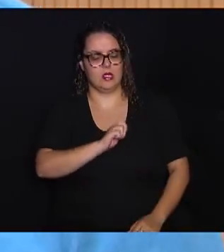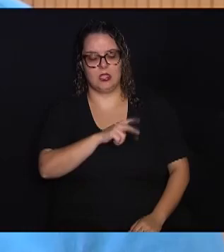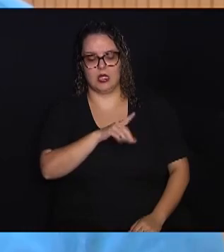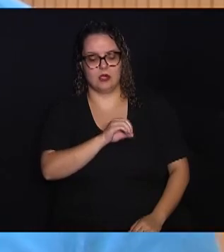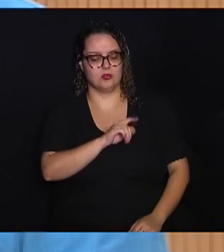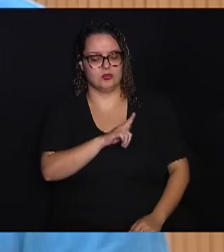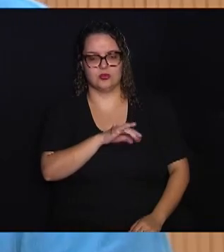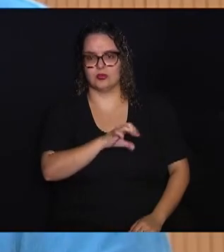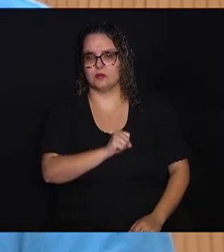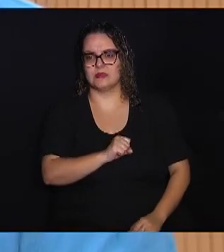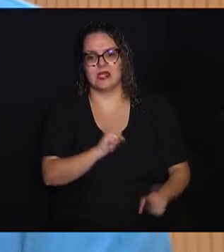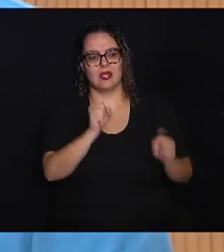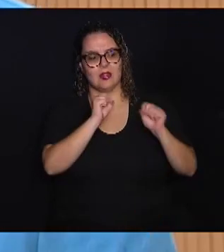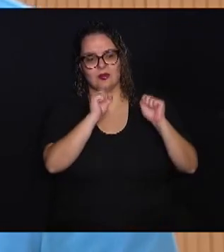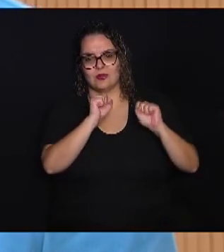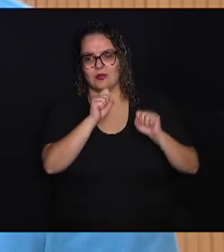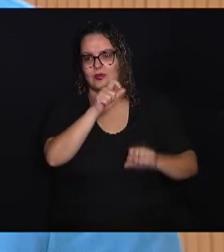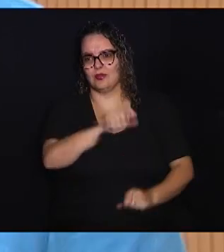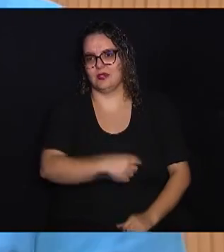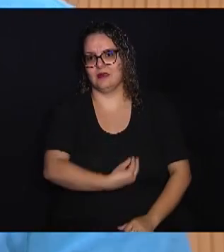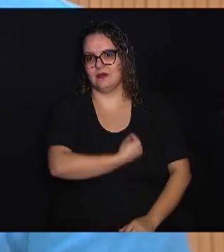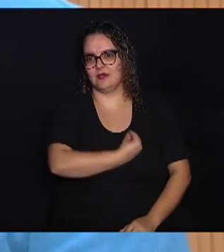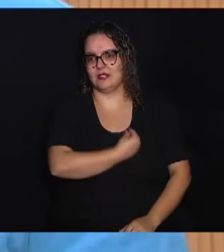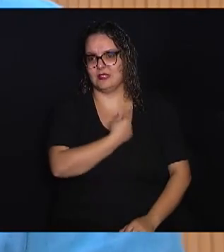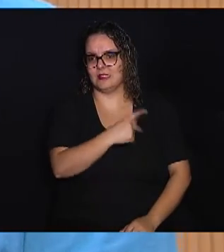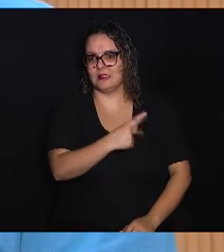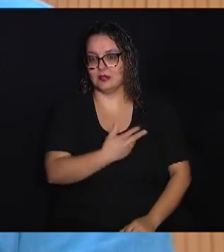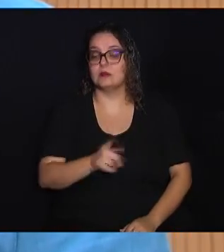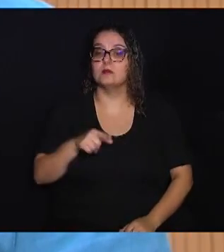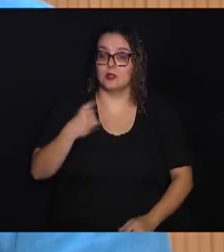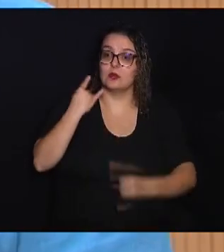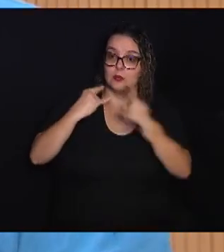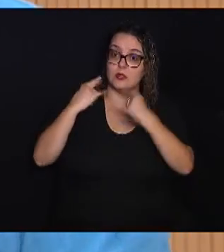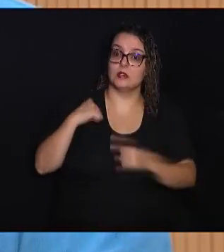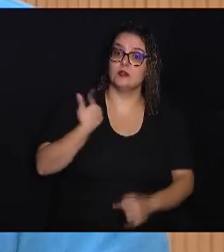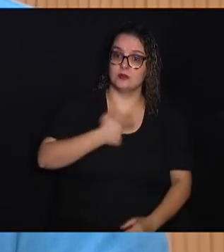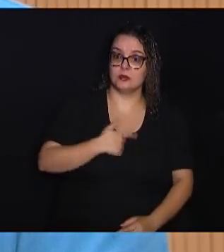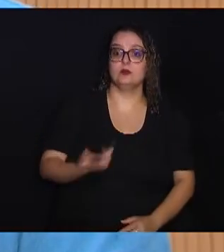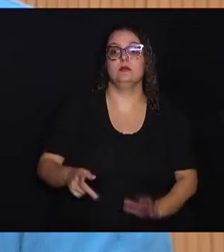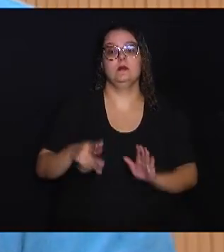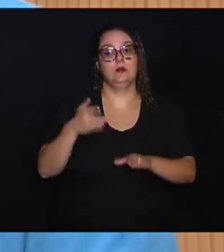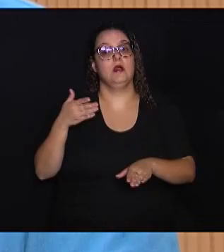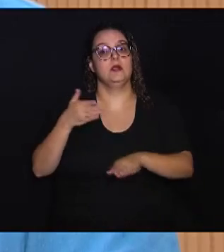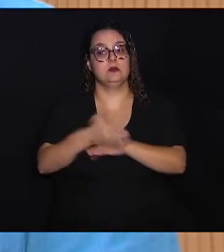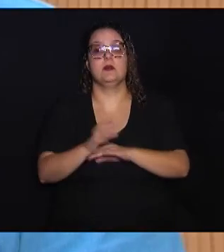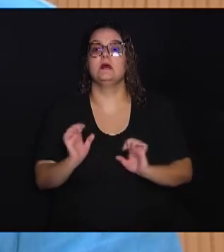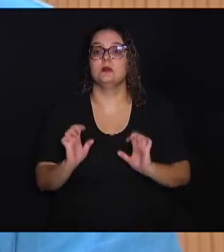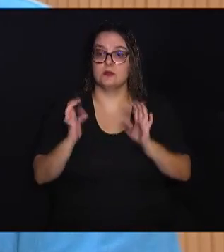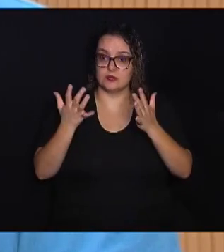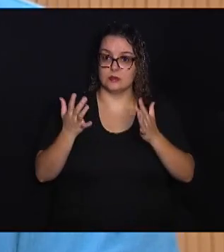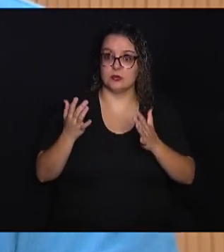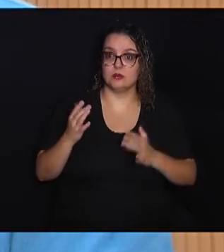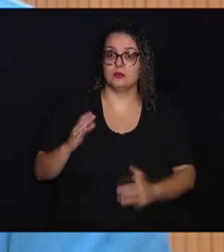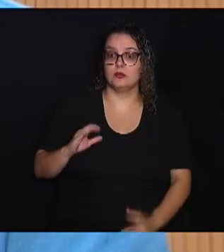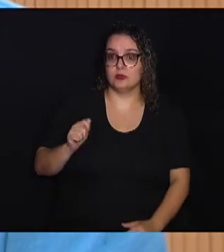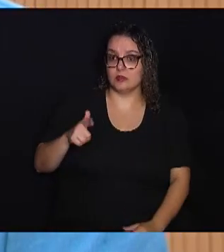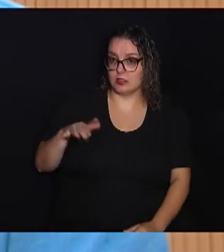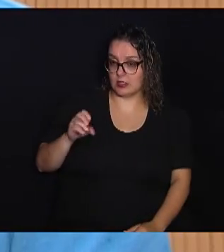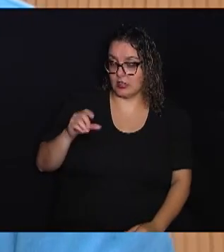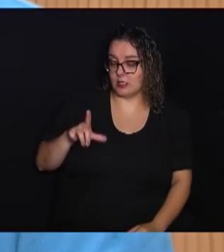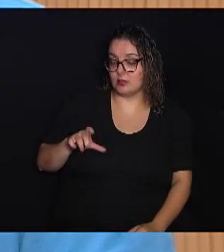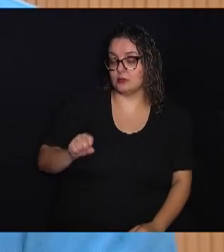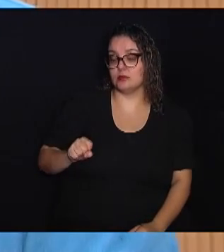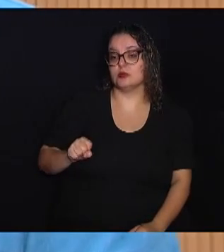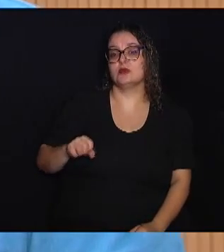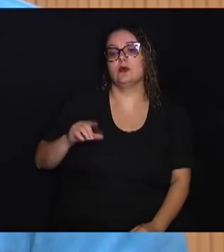Ele é apaixonado, então é muito interessante para nós participar dos eventos do Carlos Gomes, do mês do Carlos